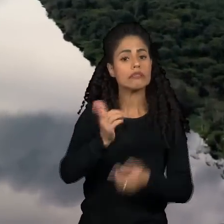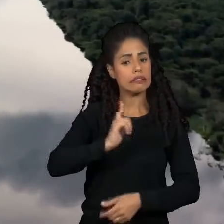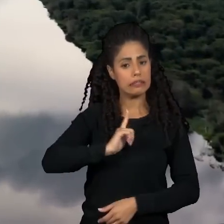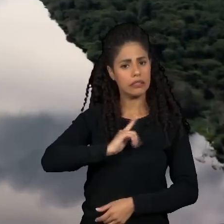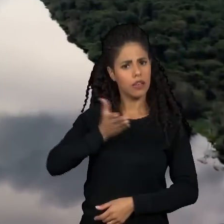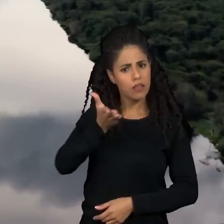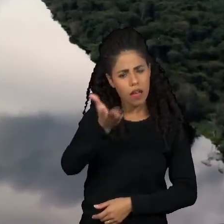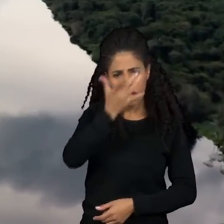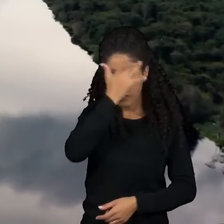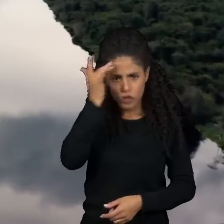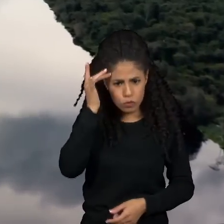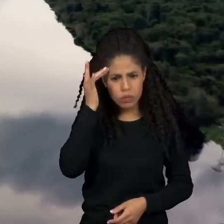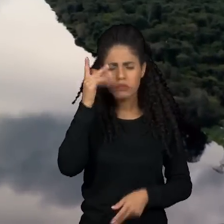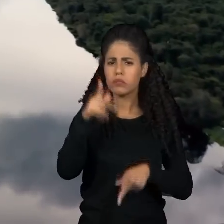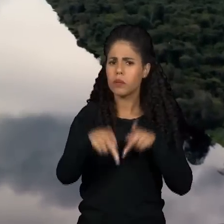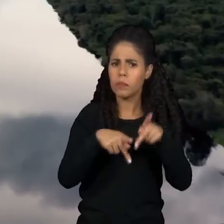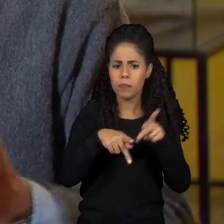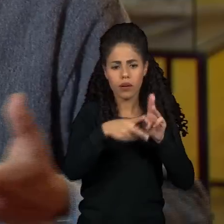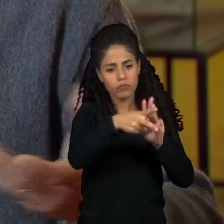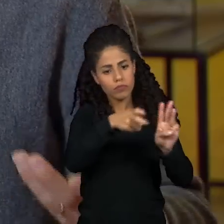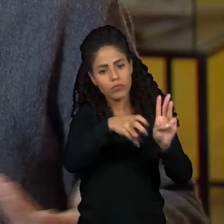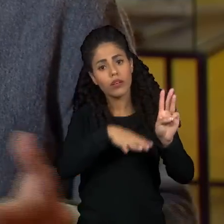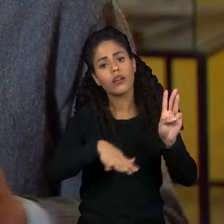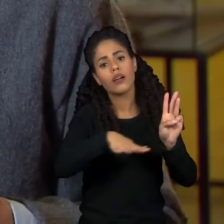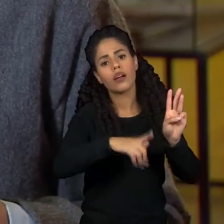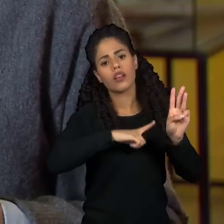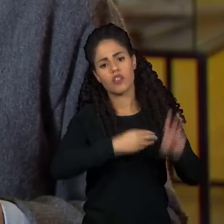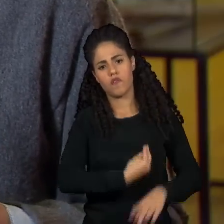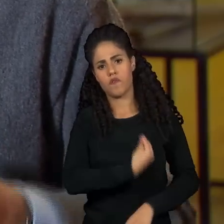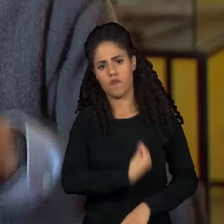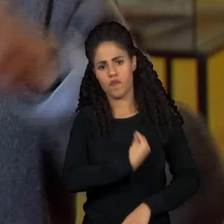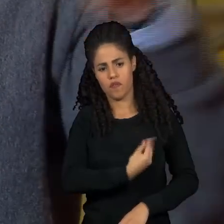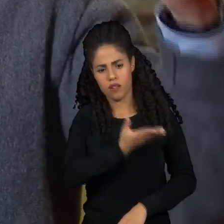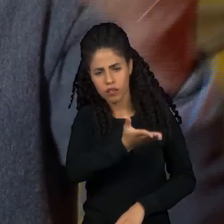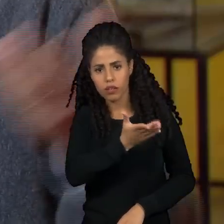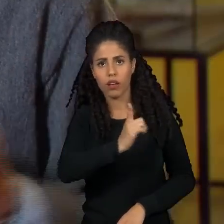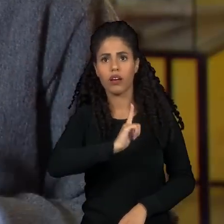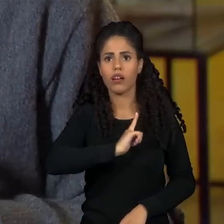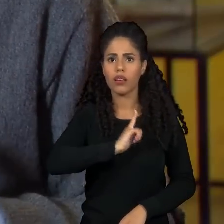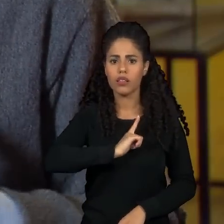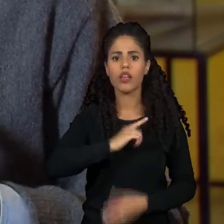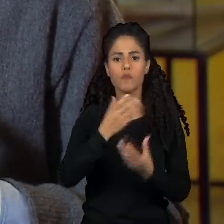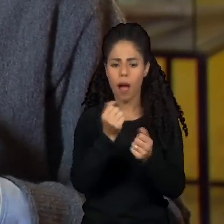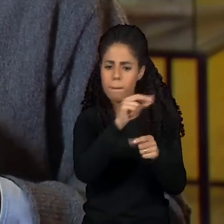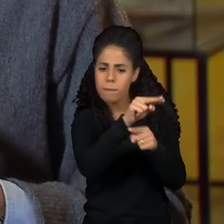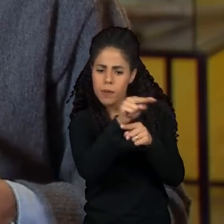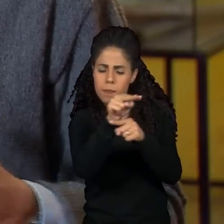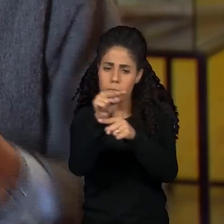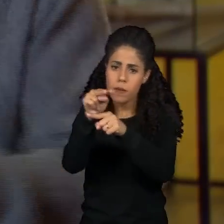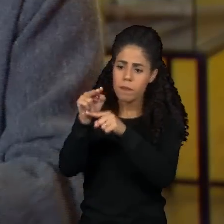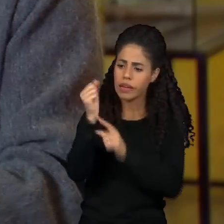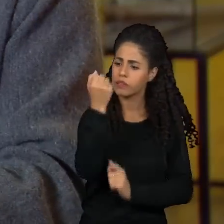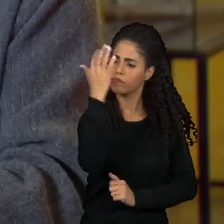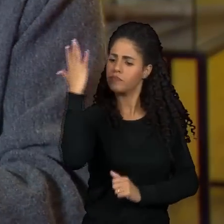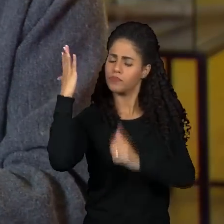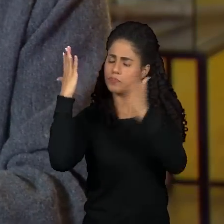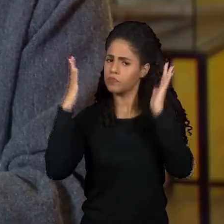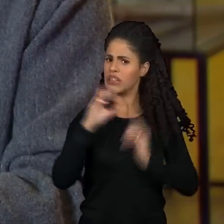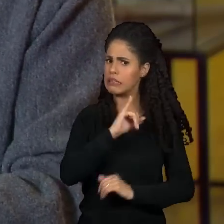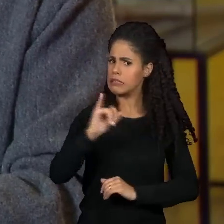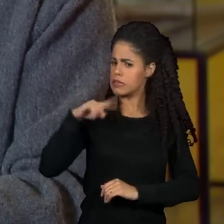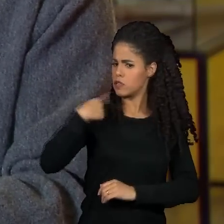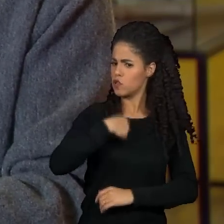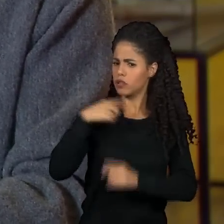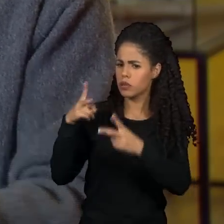os trópicos tivessem sempre condenados a ter uma posição periférica, né? no concerto das nações, digamos assim. E se a gente olhar para a arqueologia, o que a gente vê